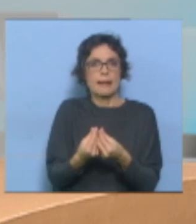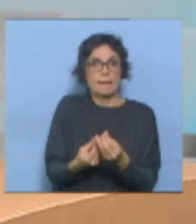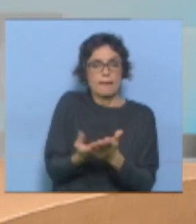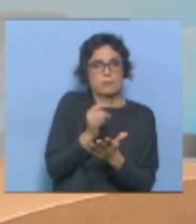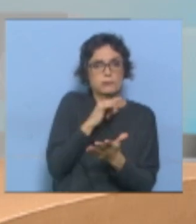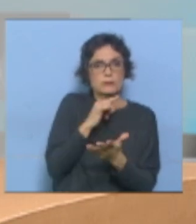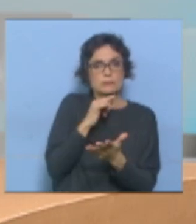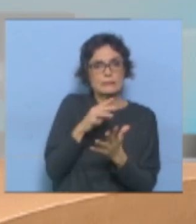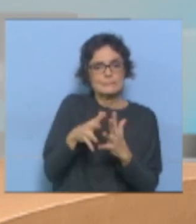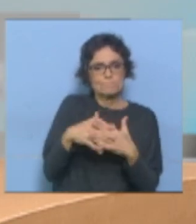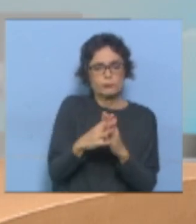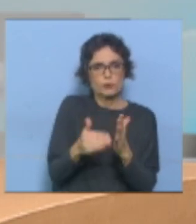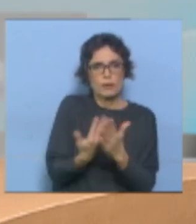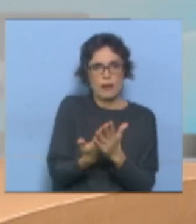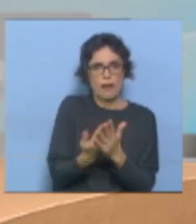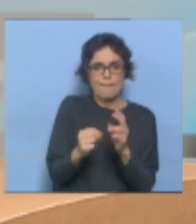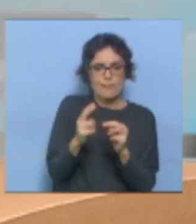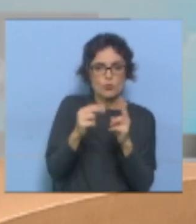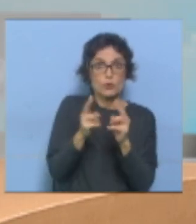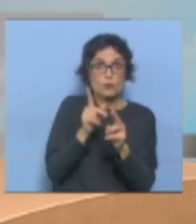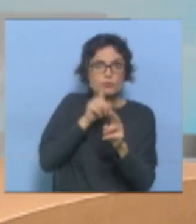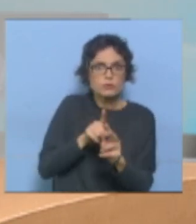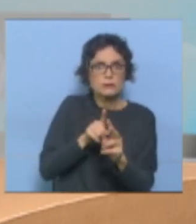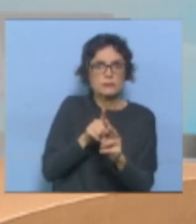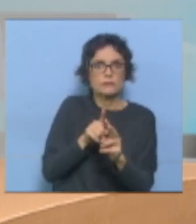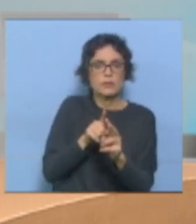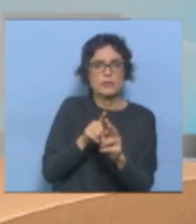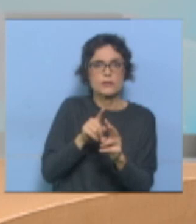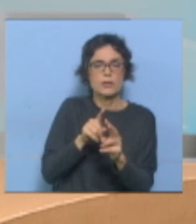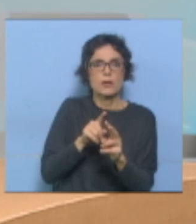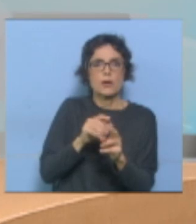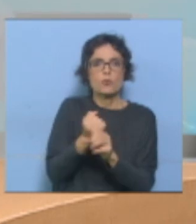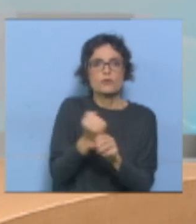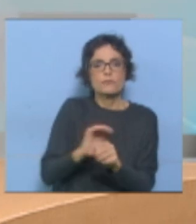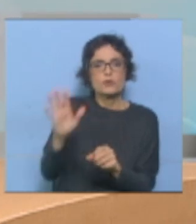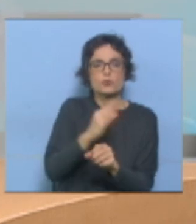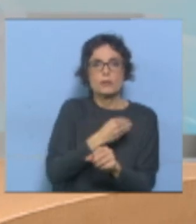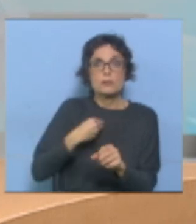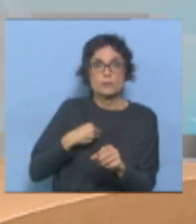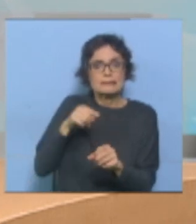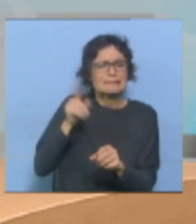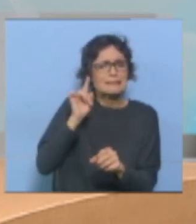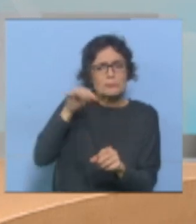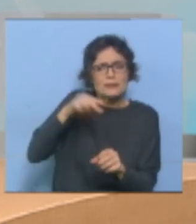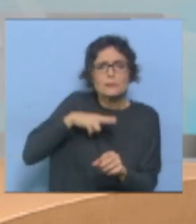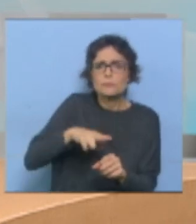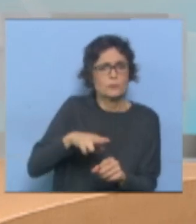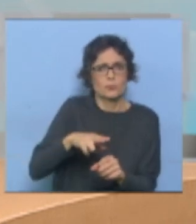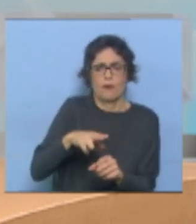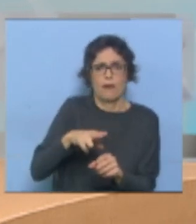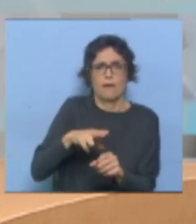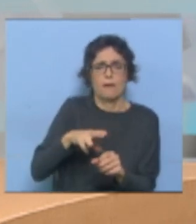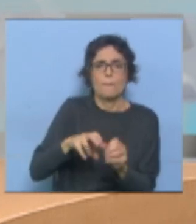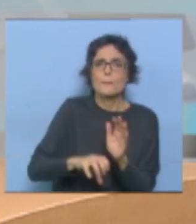o Serviço Nacional de Saúde, que é tão importante em Portugal e que mudou tanto a condição de vida